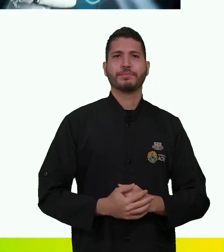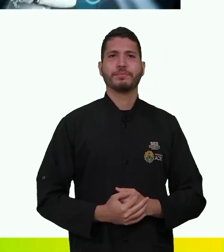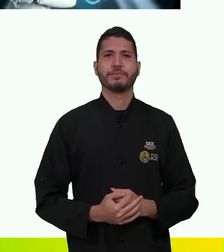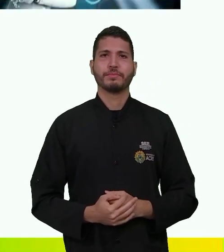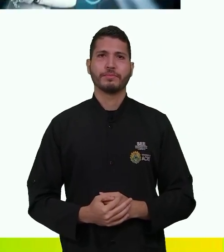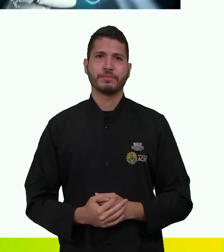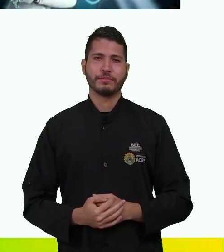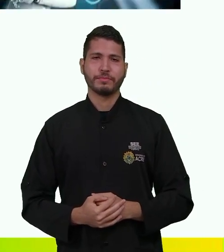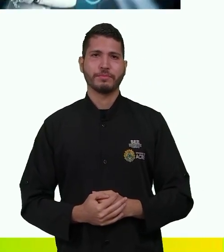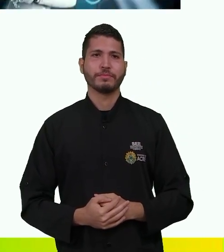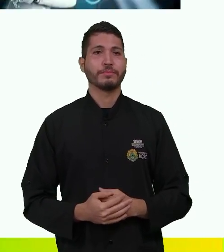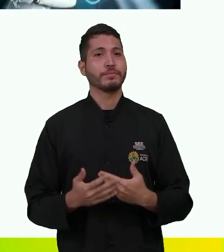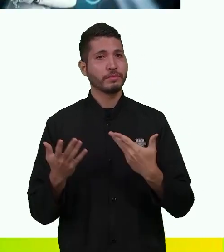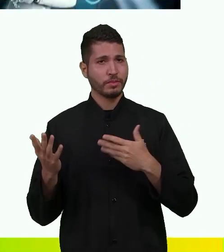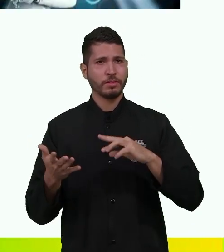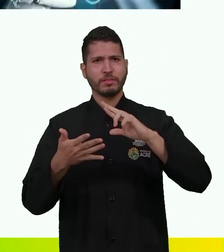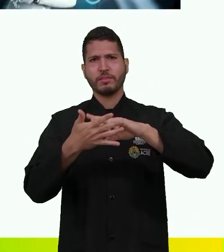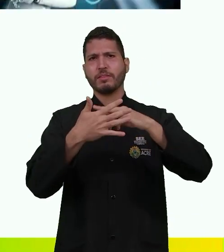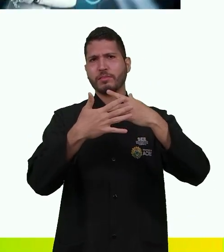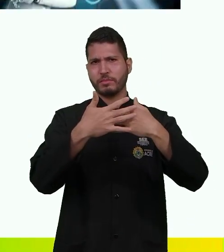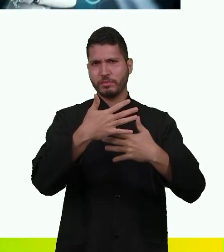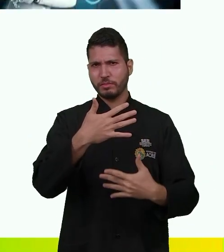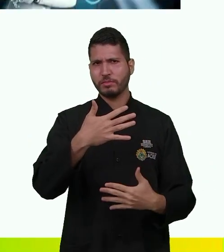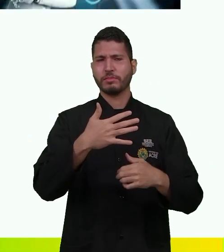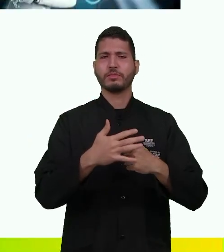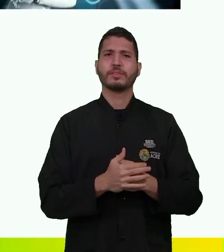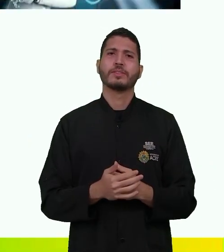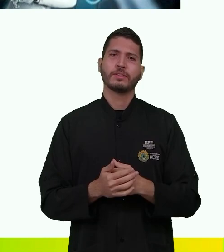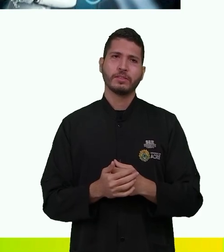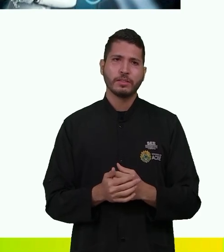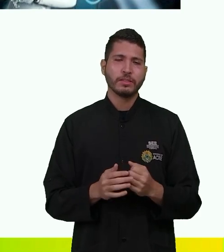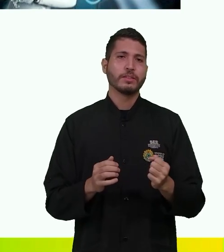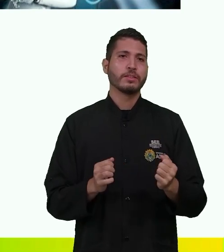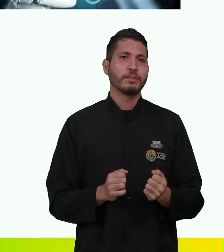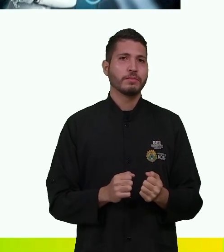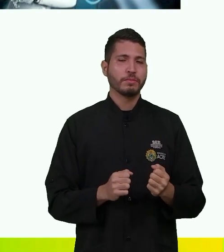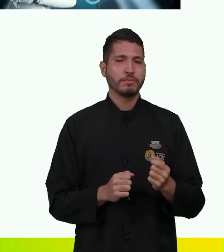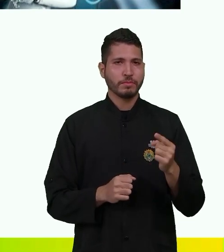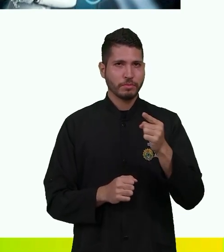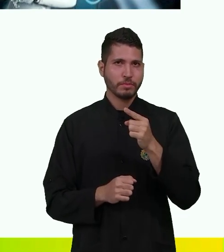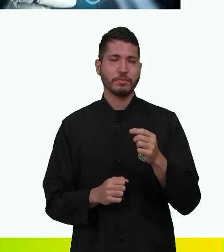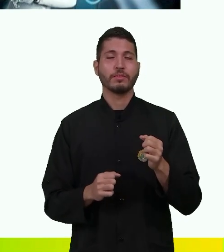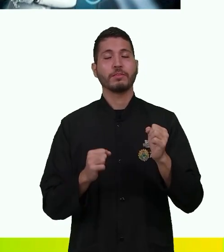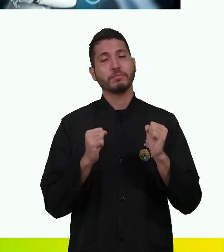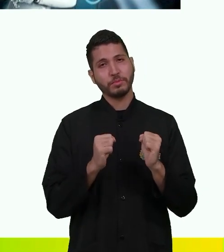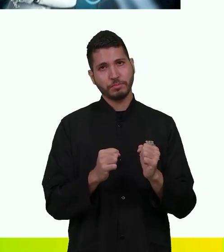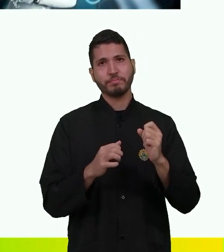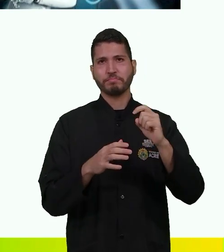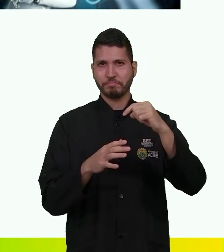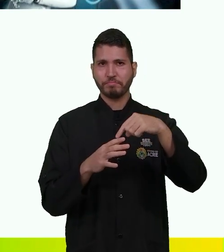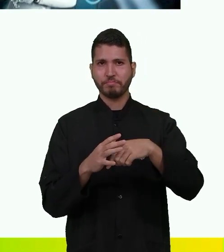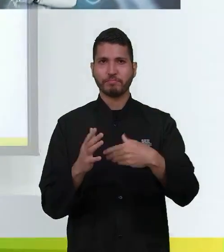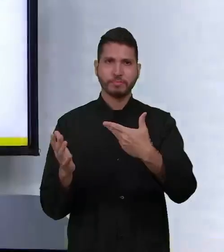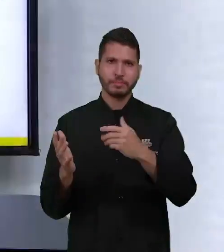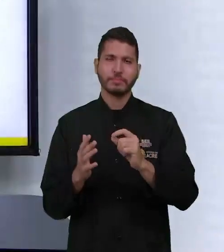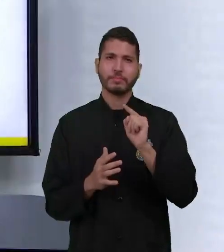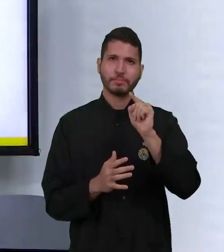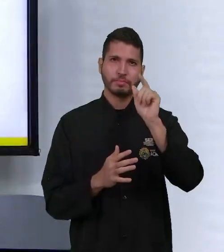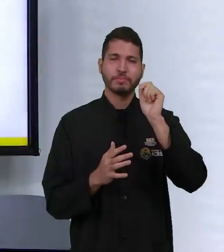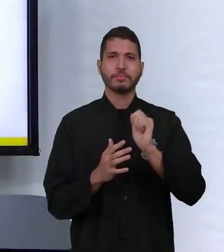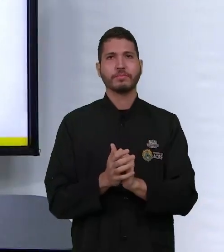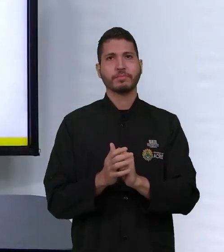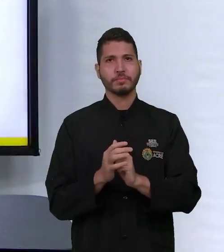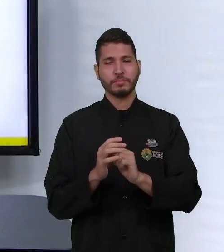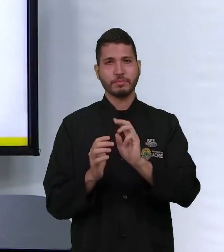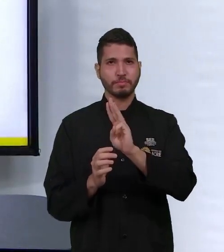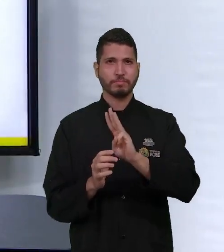E. Aqui estão as referências para maiores esclarecimentos e foi nesses sites que a nossa aula foi baseada. É isso